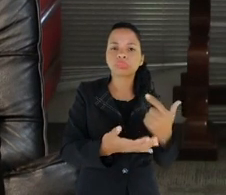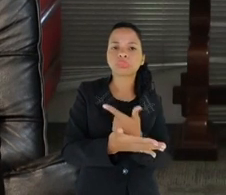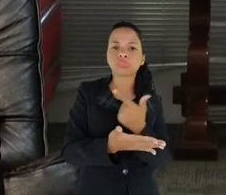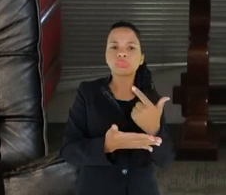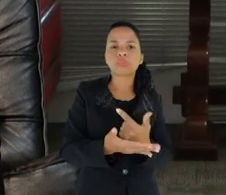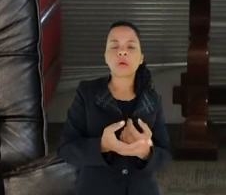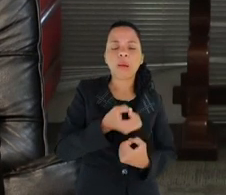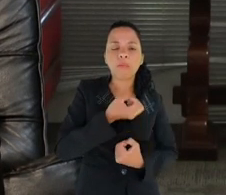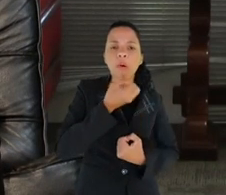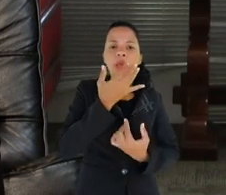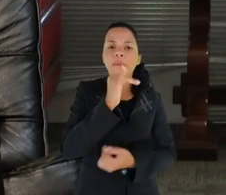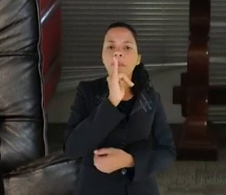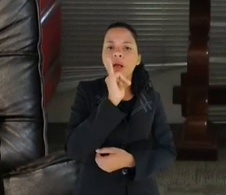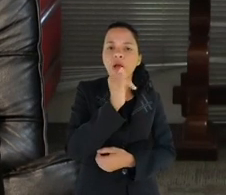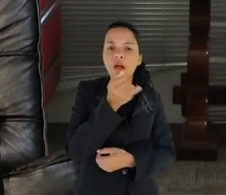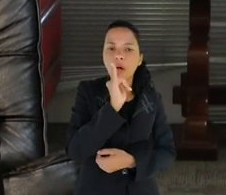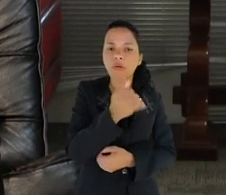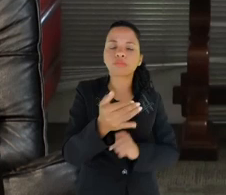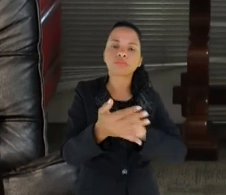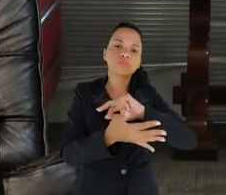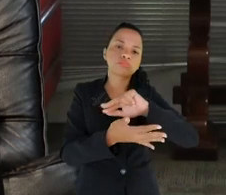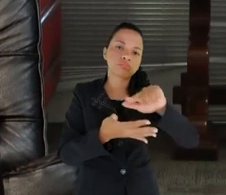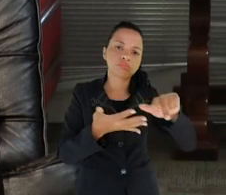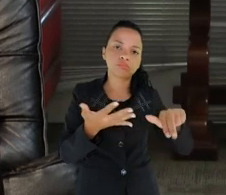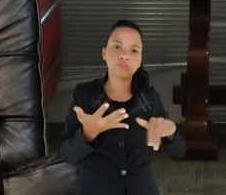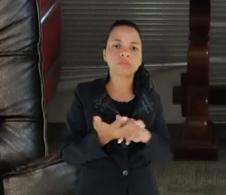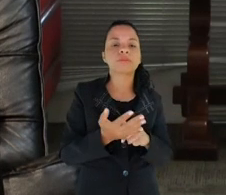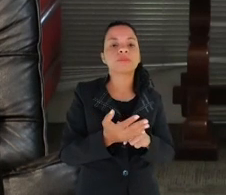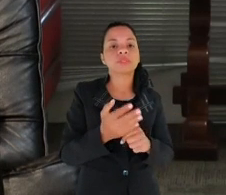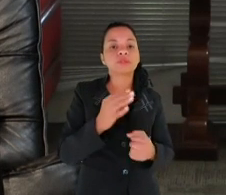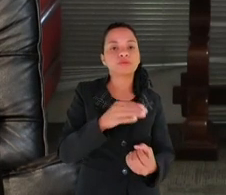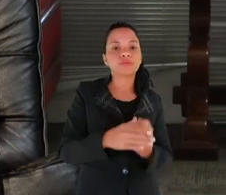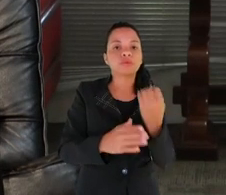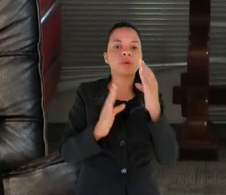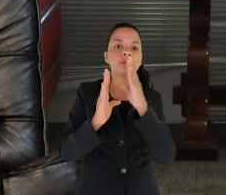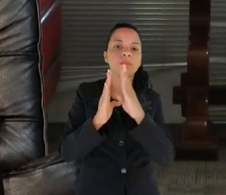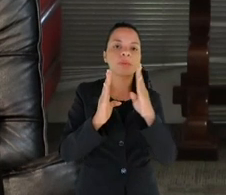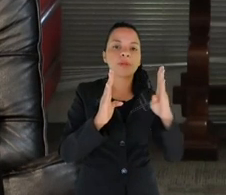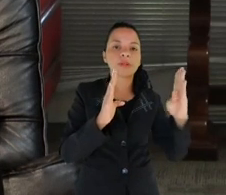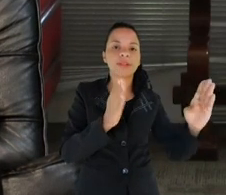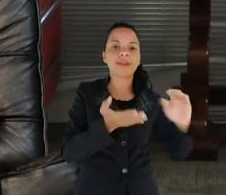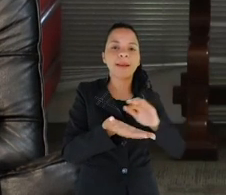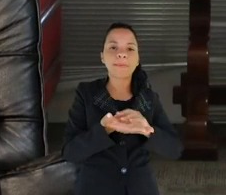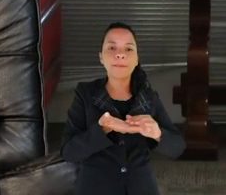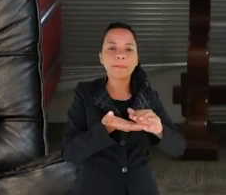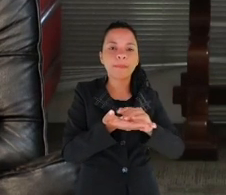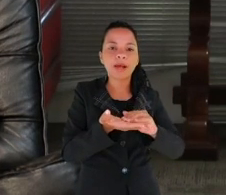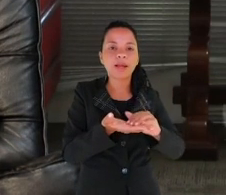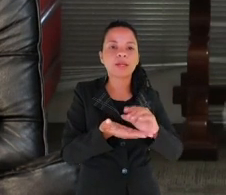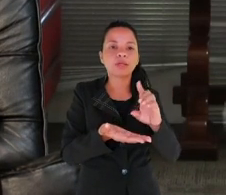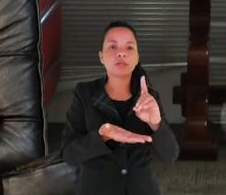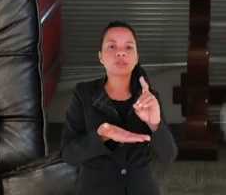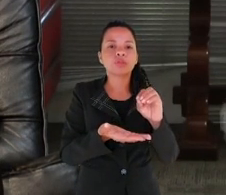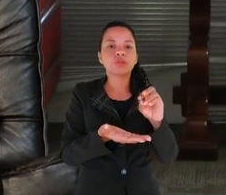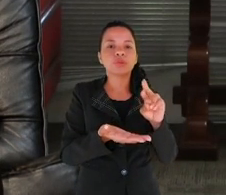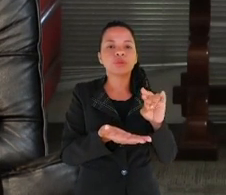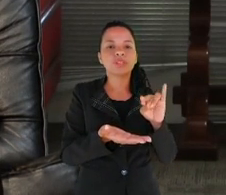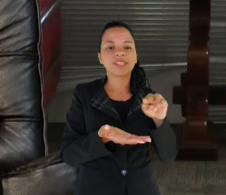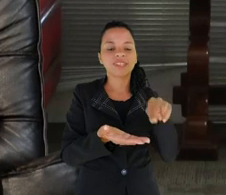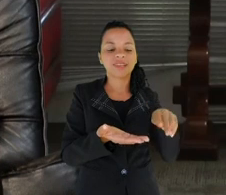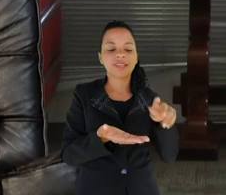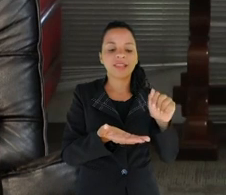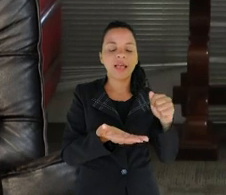contos e crônicas. É membro fundadora da Biblioteca Braille Dorina Noil, na qual é voluntária há 27